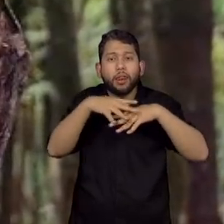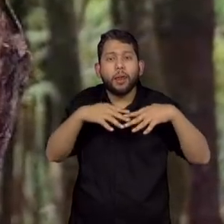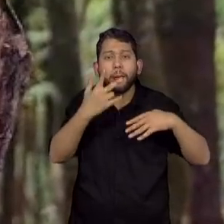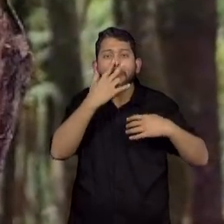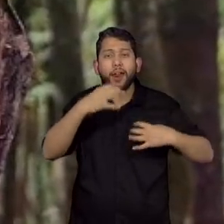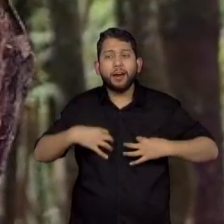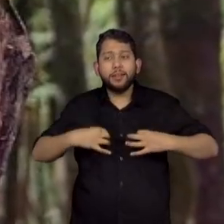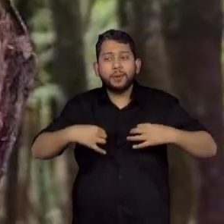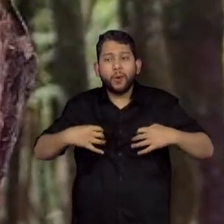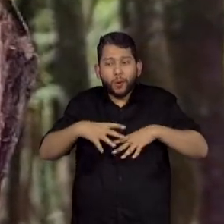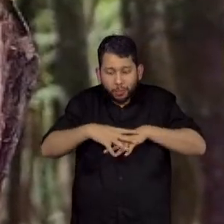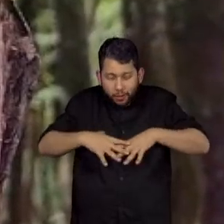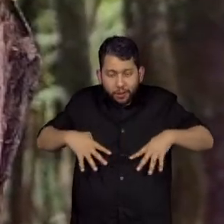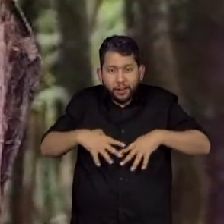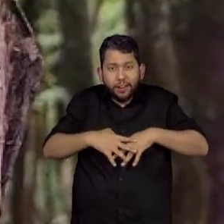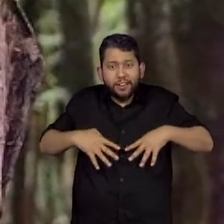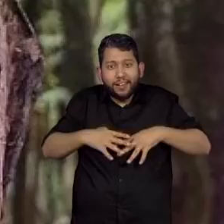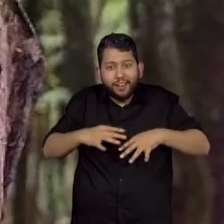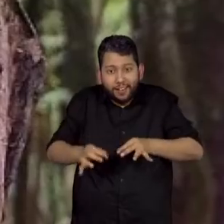renda.